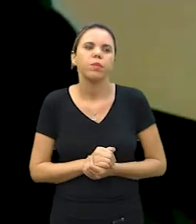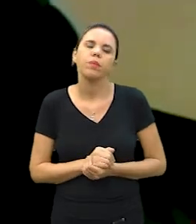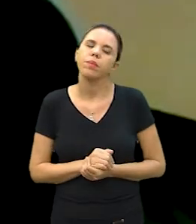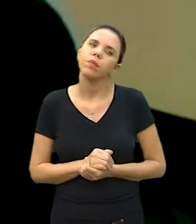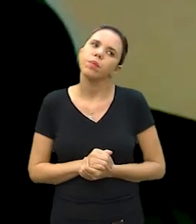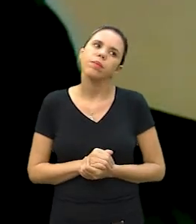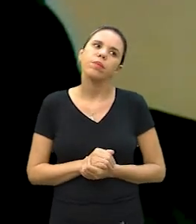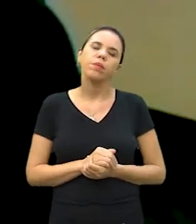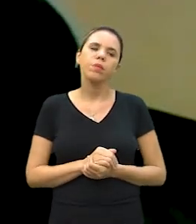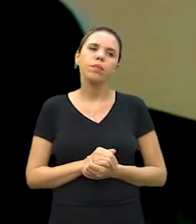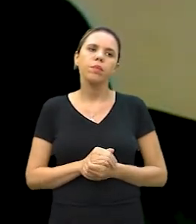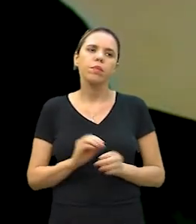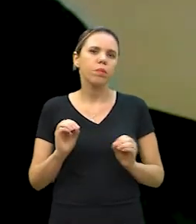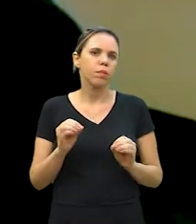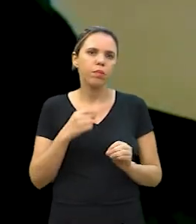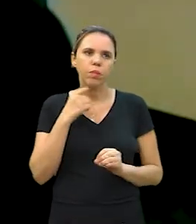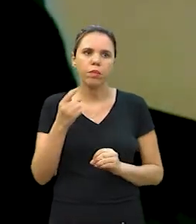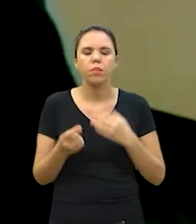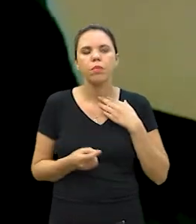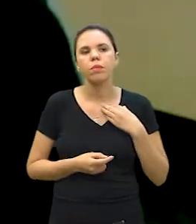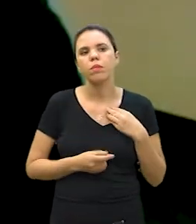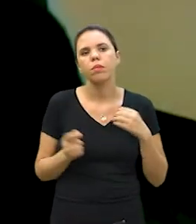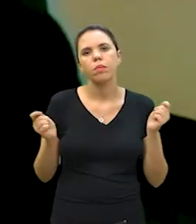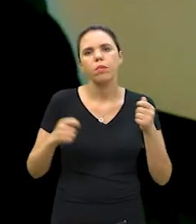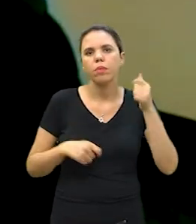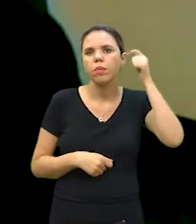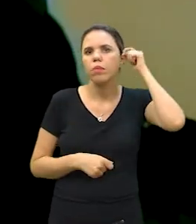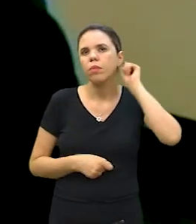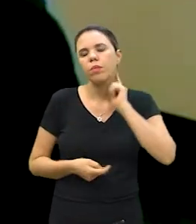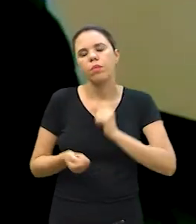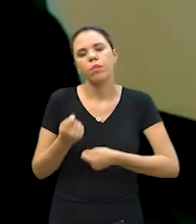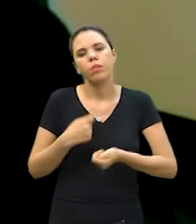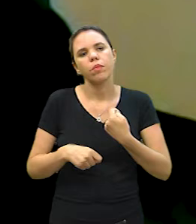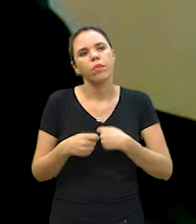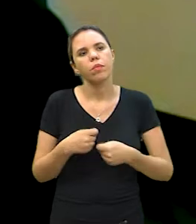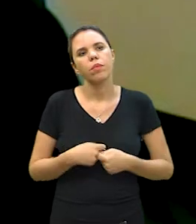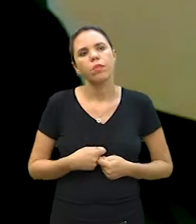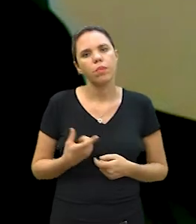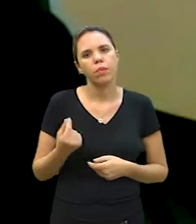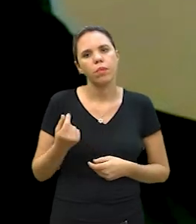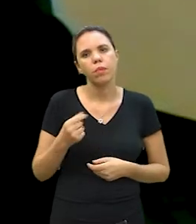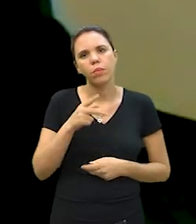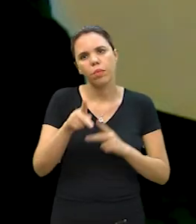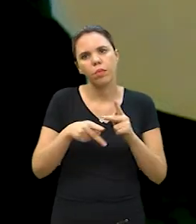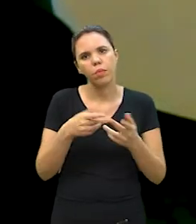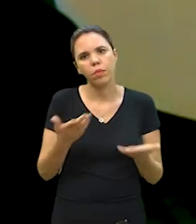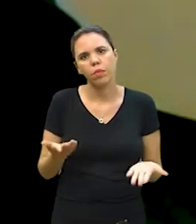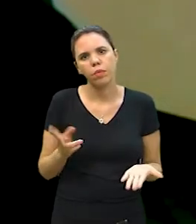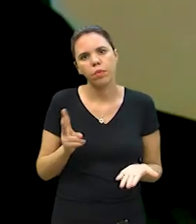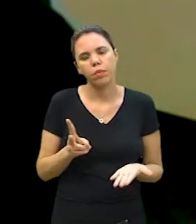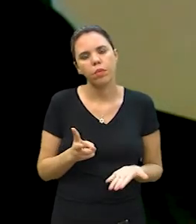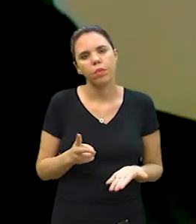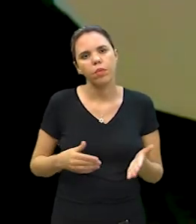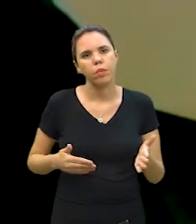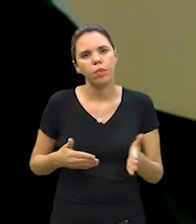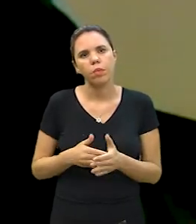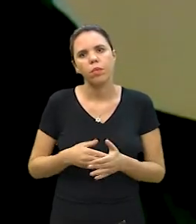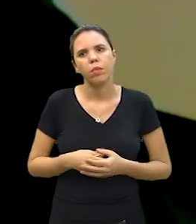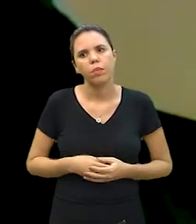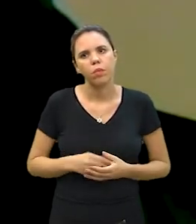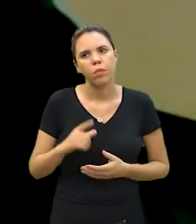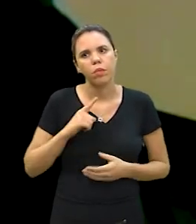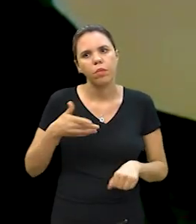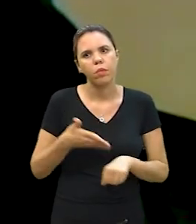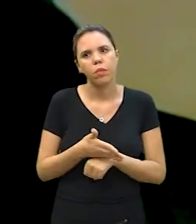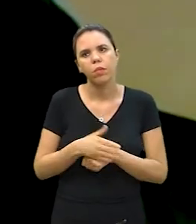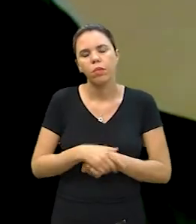civil. Sem dúvida nenhuma, a condição econômica, financeira das pessoas é sempre um limitador